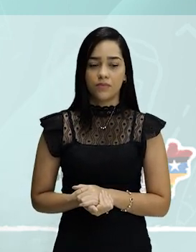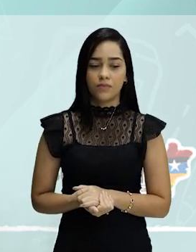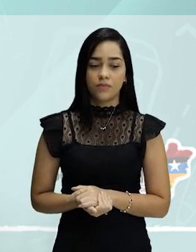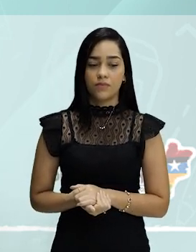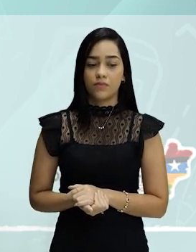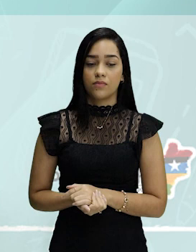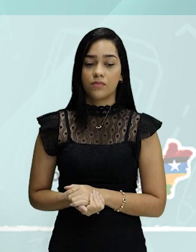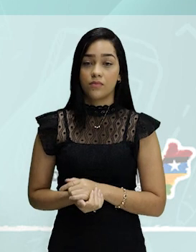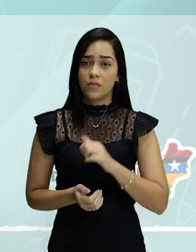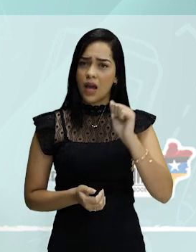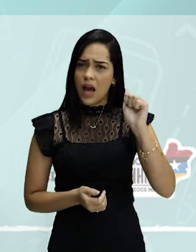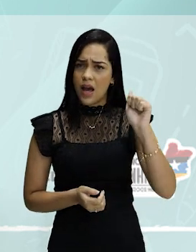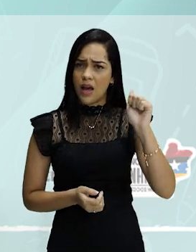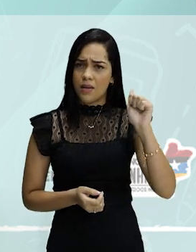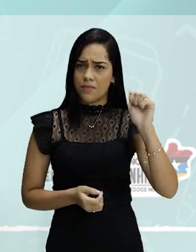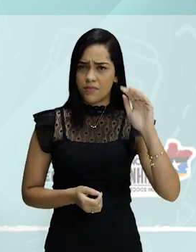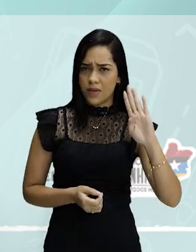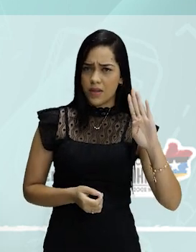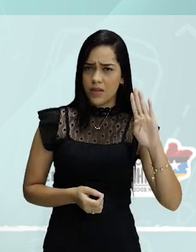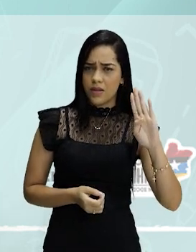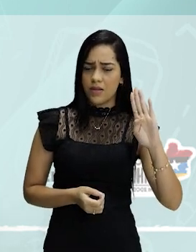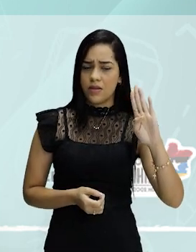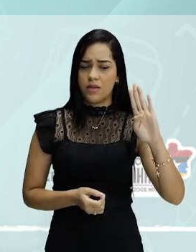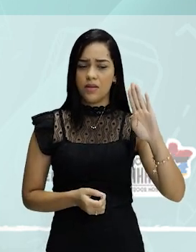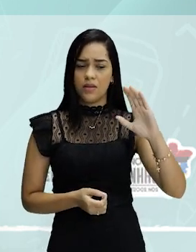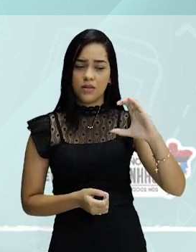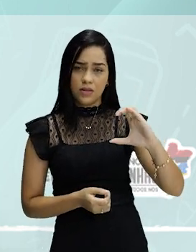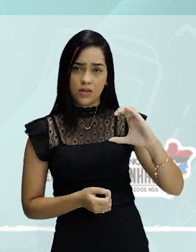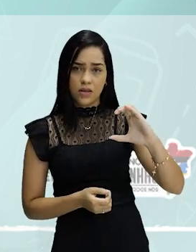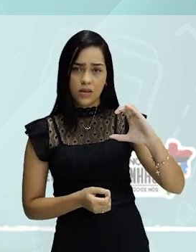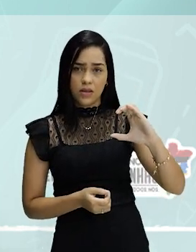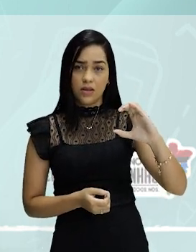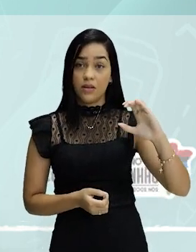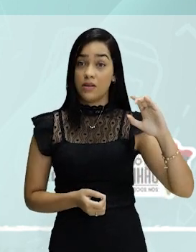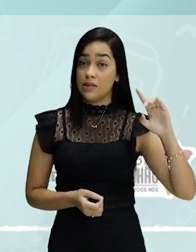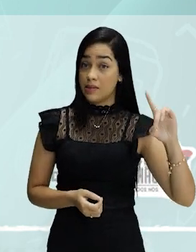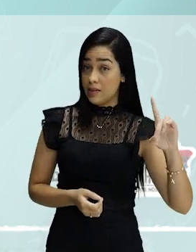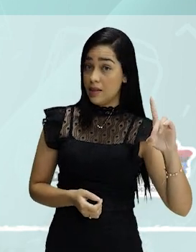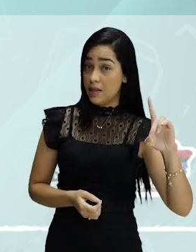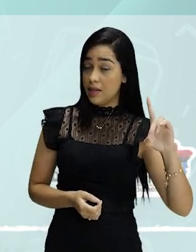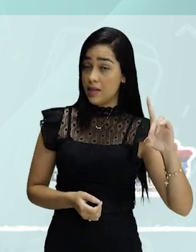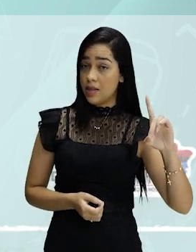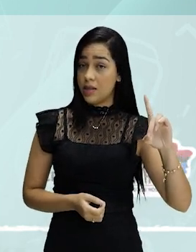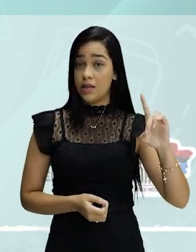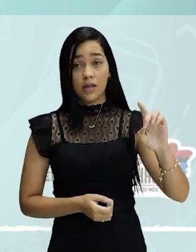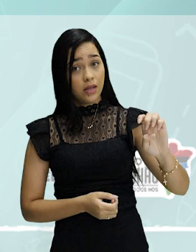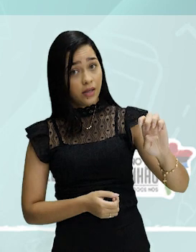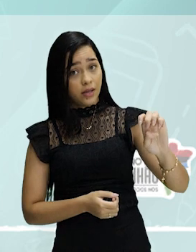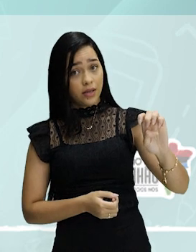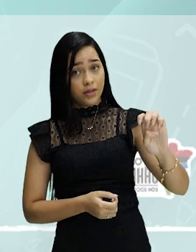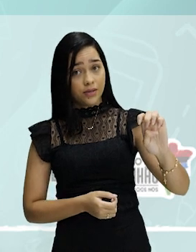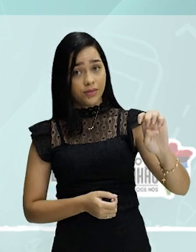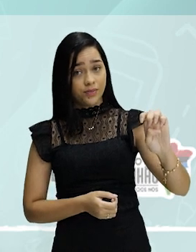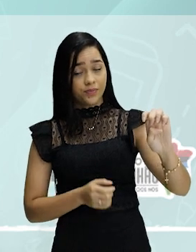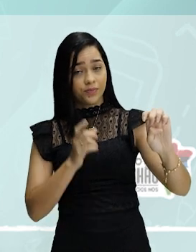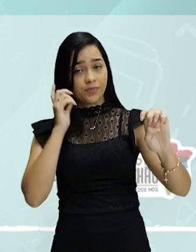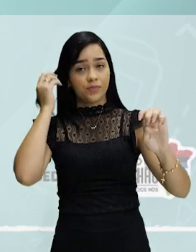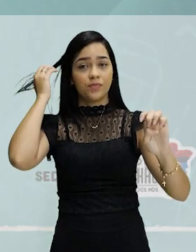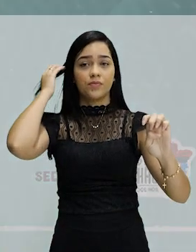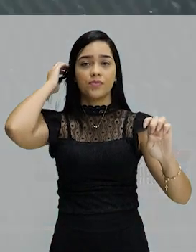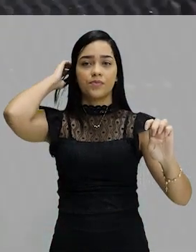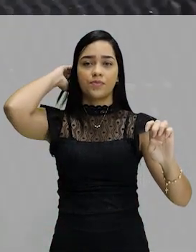é 120, 5 possibilidades, 60 possibilidades, 720 possibilidades ou